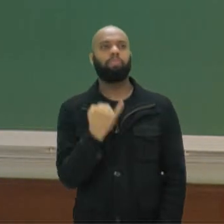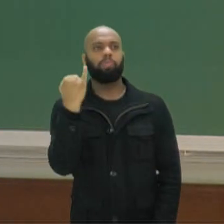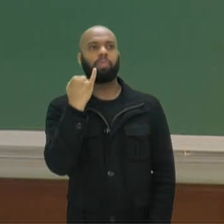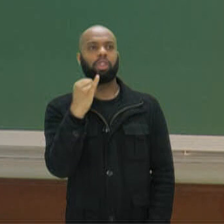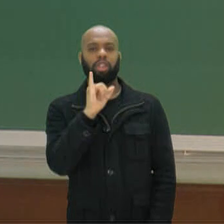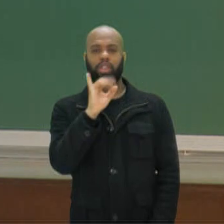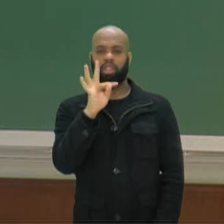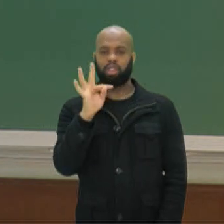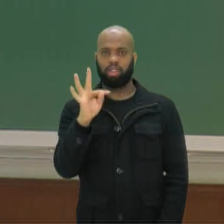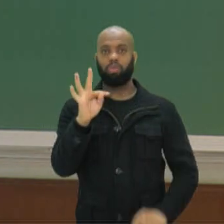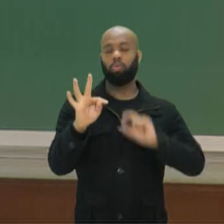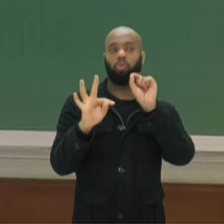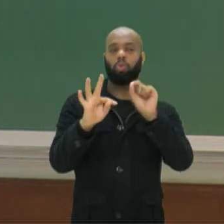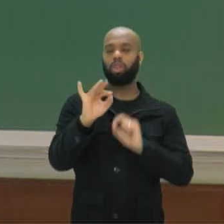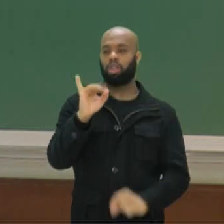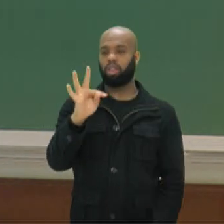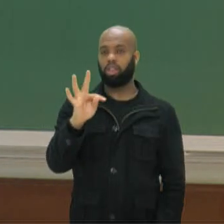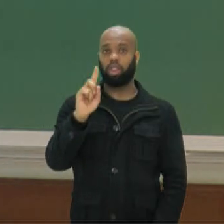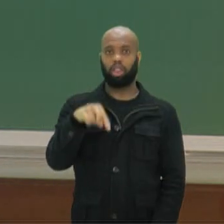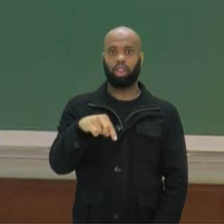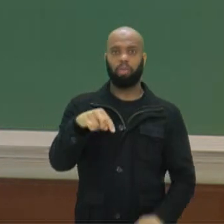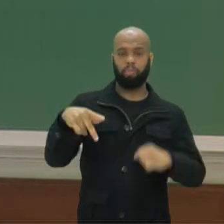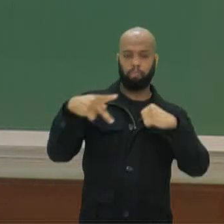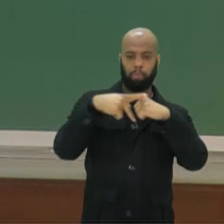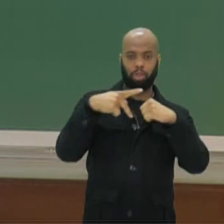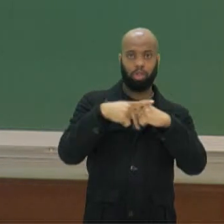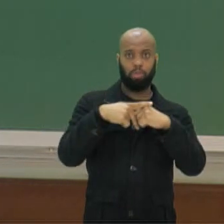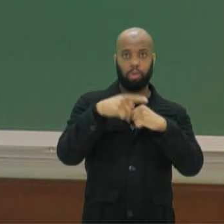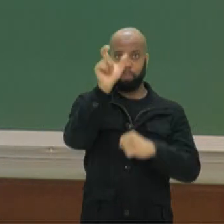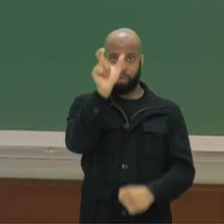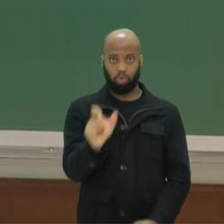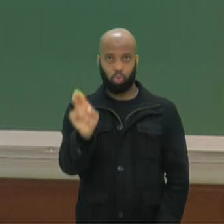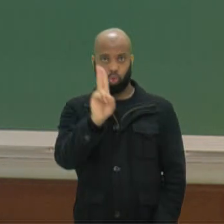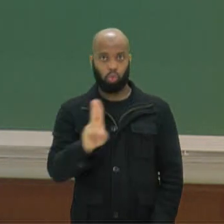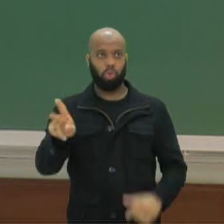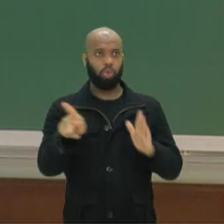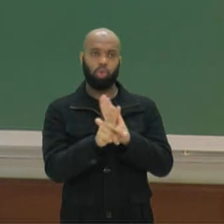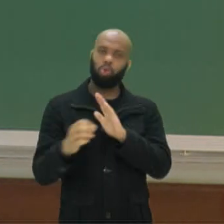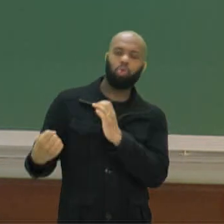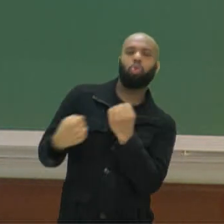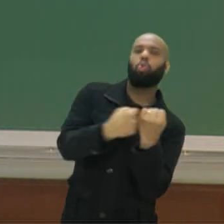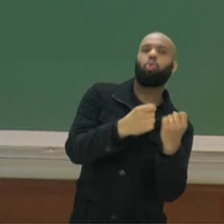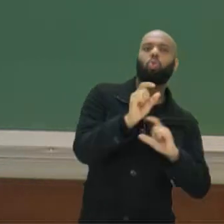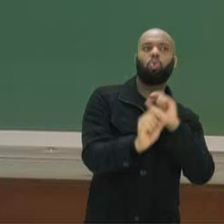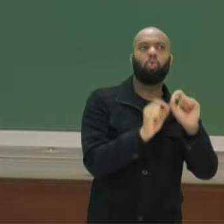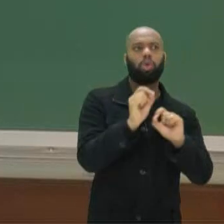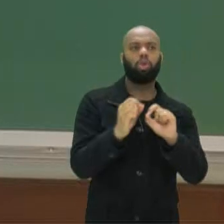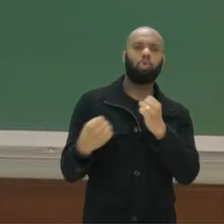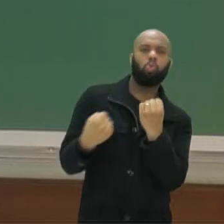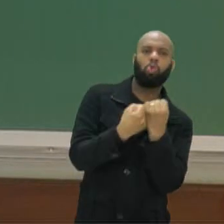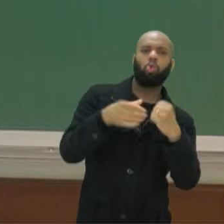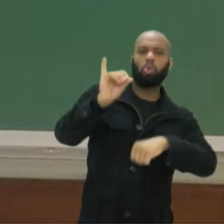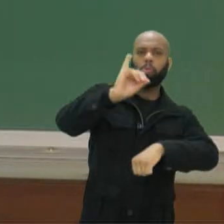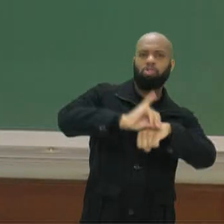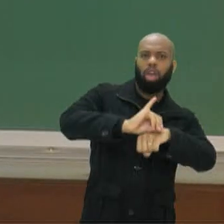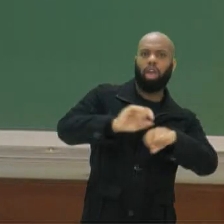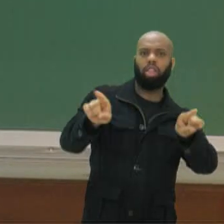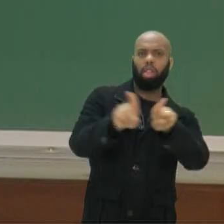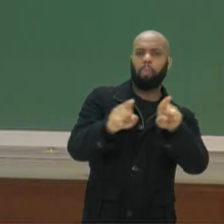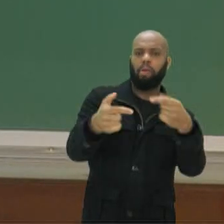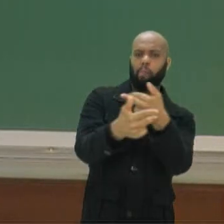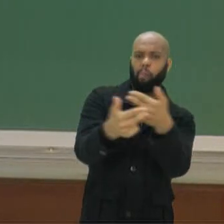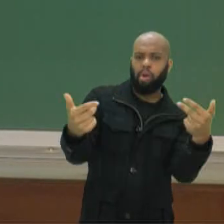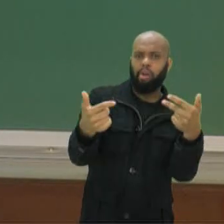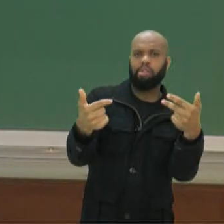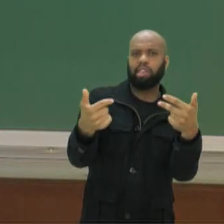O it é aquele pronome pessoal que a gente utiliza justamente para poder substituir objetos, animais, coisas de um